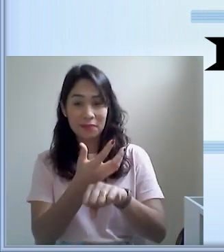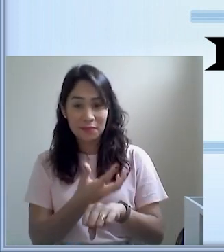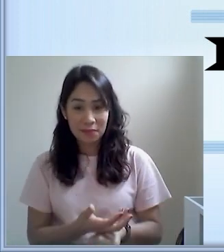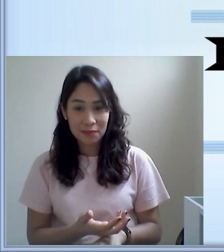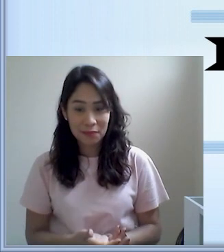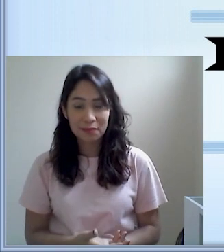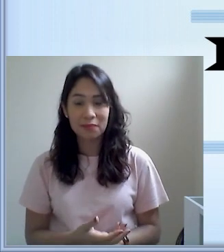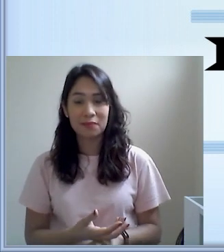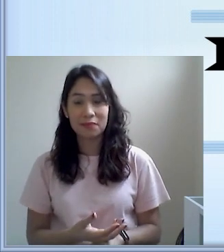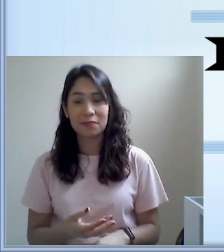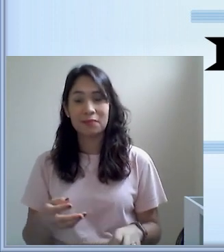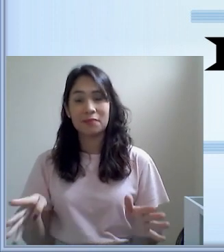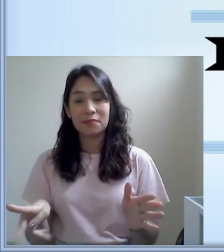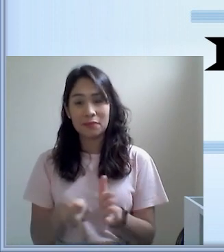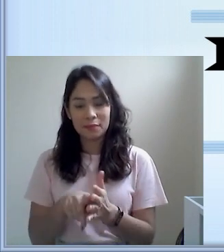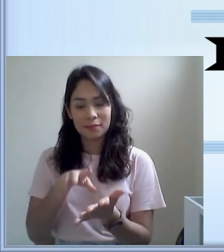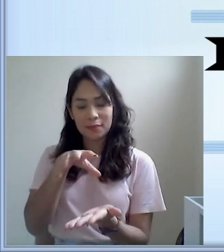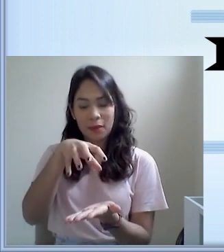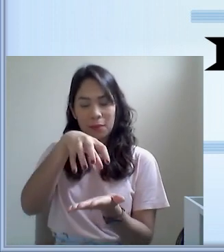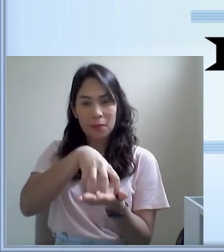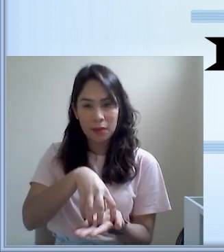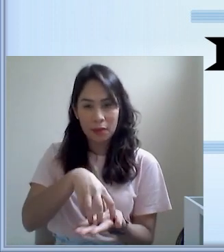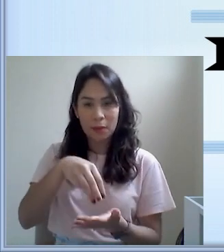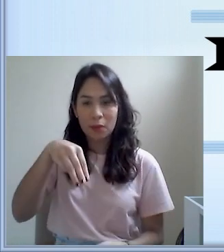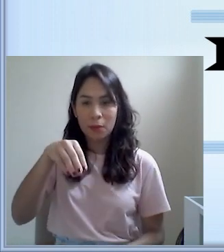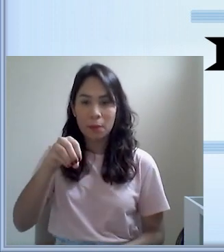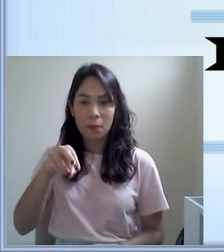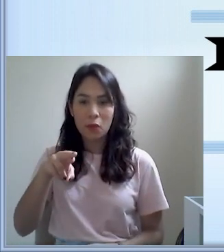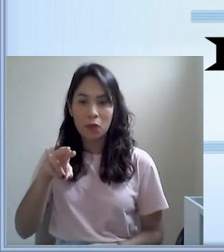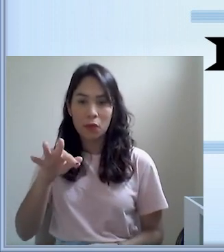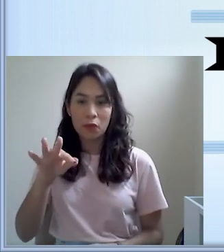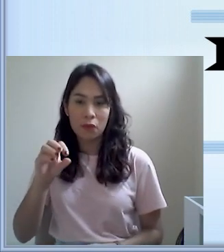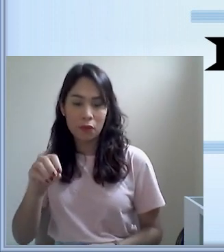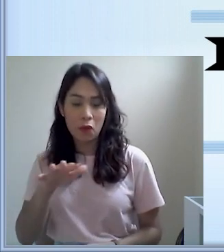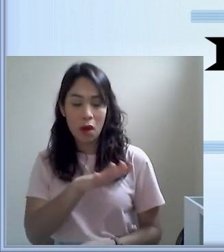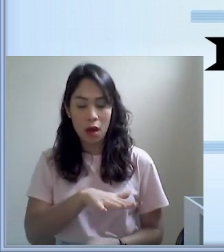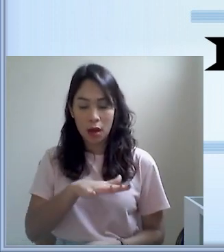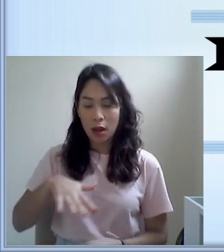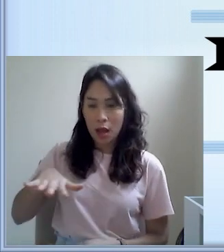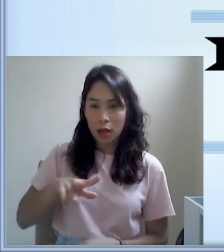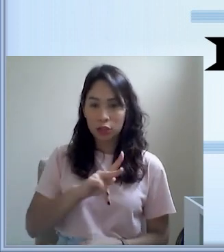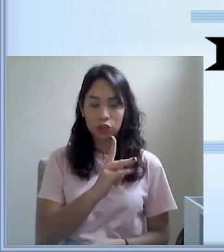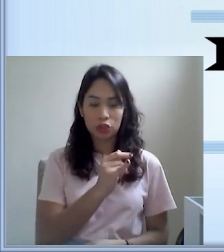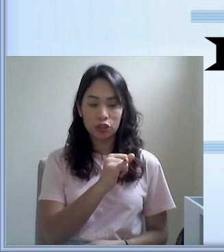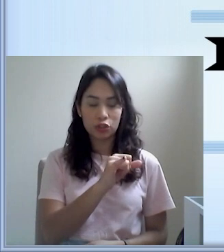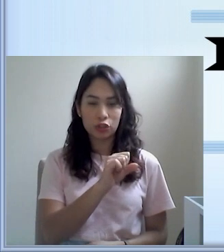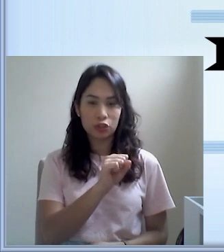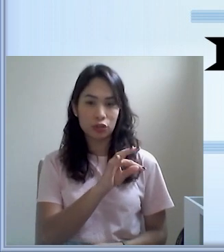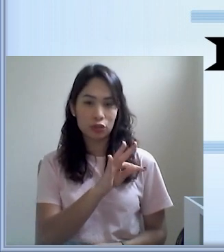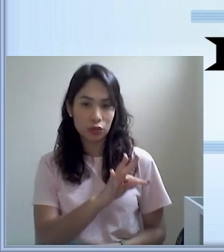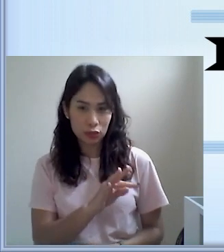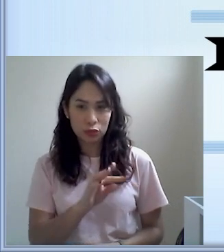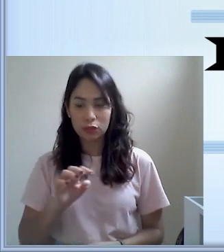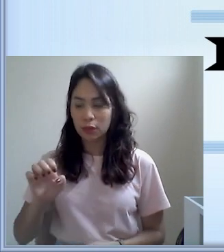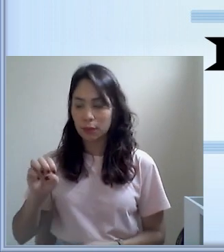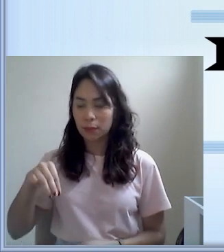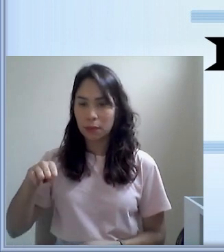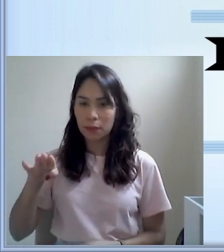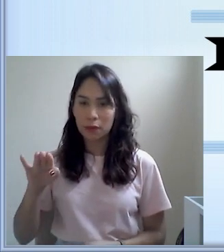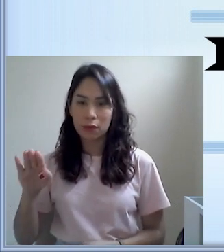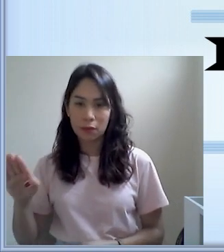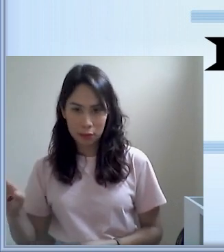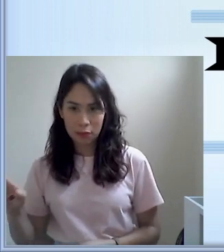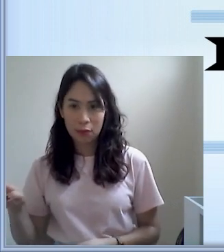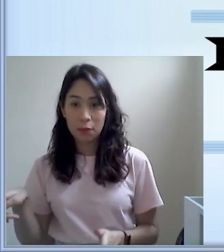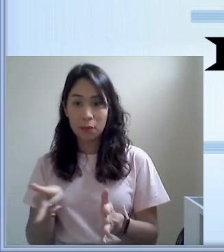pelo Departamento de Morfologia, na área de Histologia e Embriologia, para os cursos de graduação do Centro